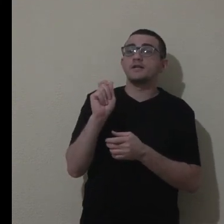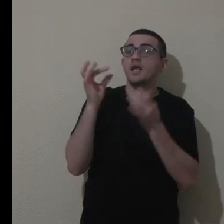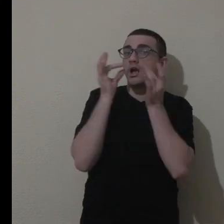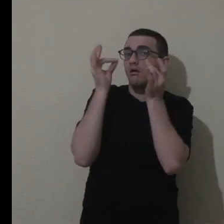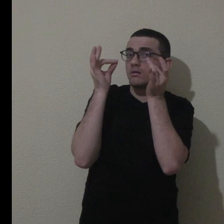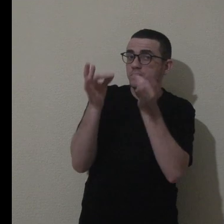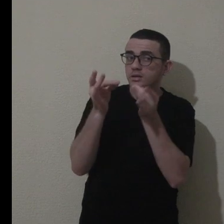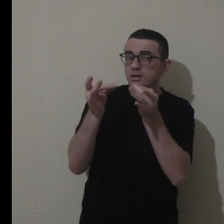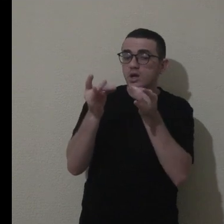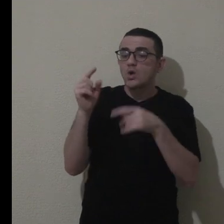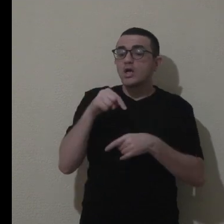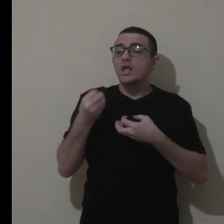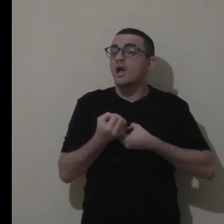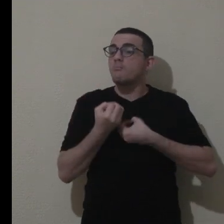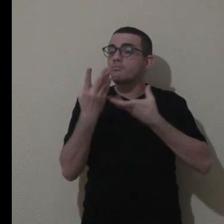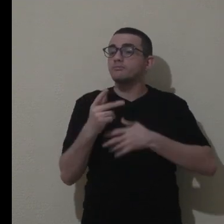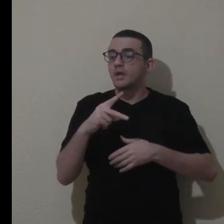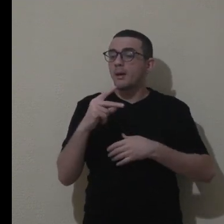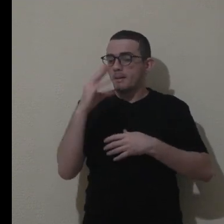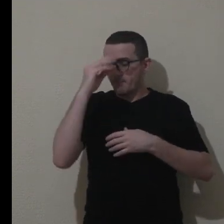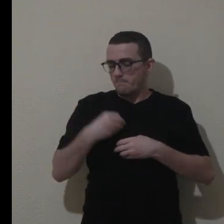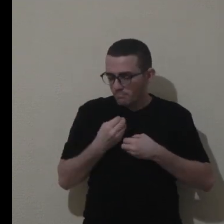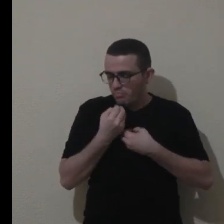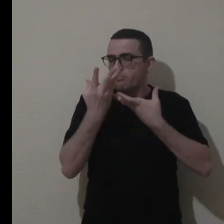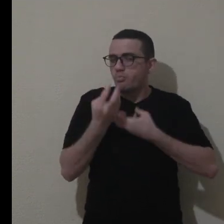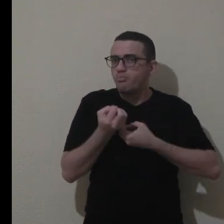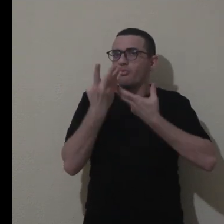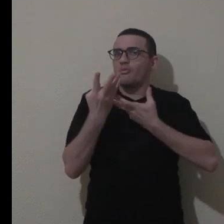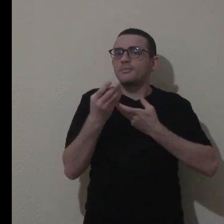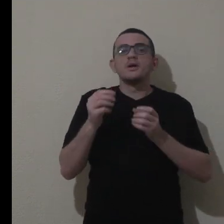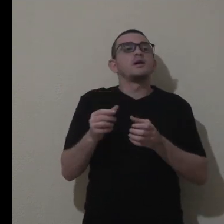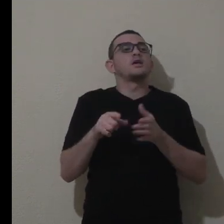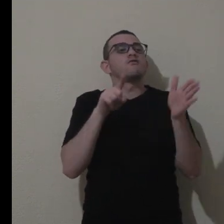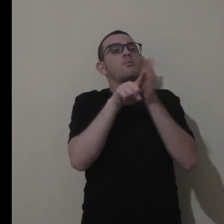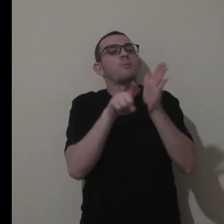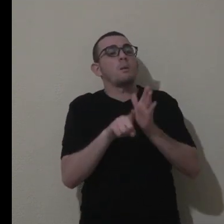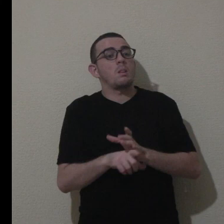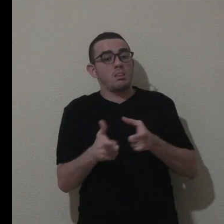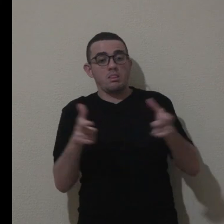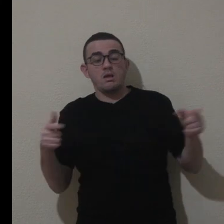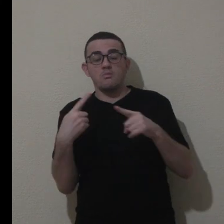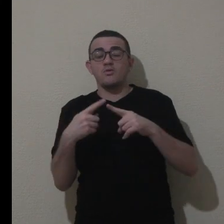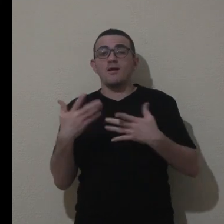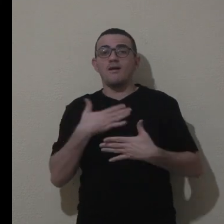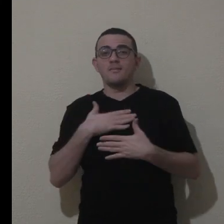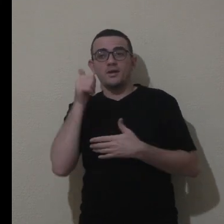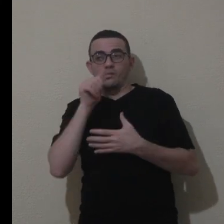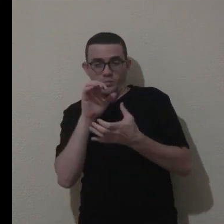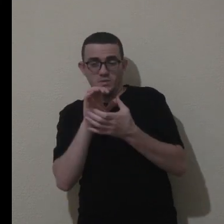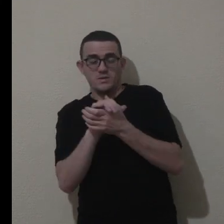foram relatos espontâneos. Tem um questionário grande, né? Hoje estava falando com a Lília, minha esposa, que